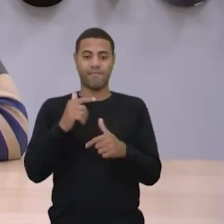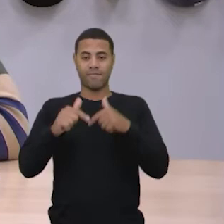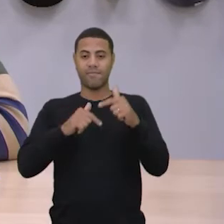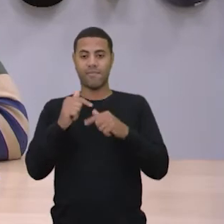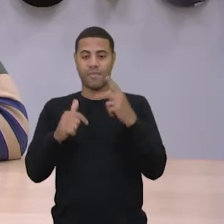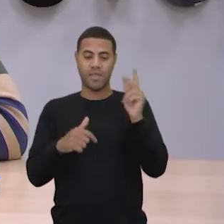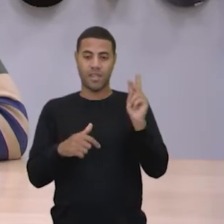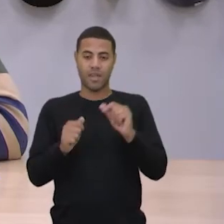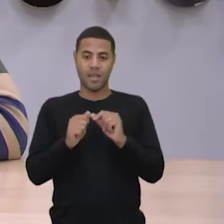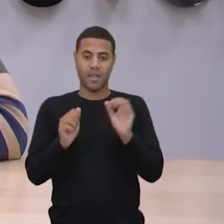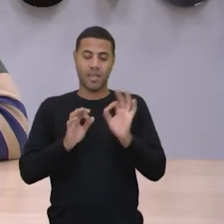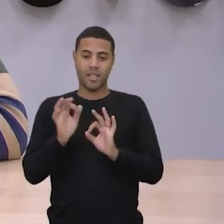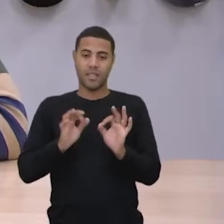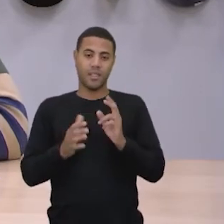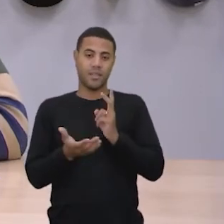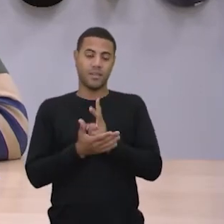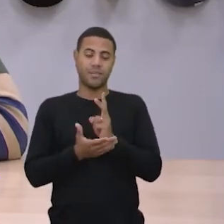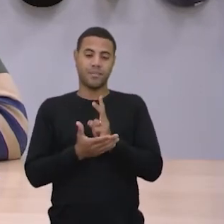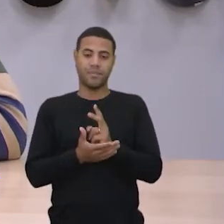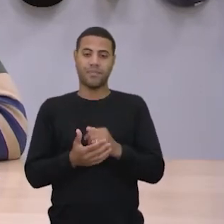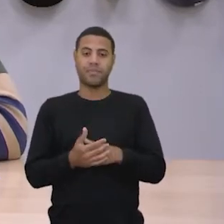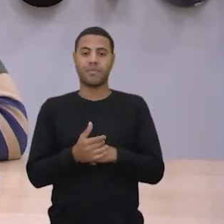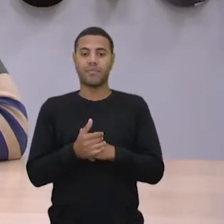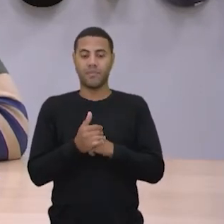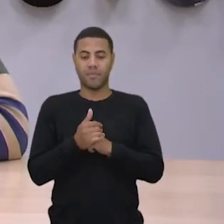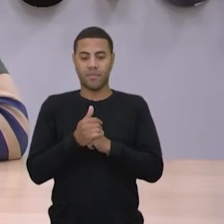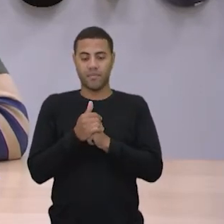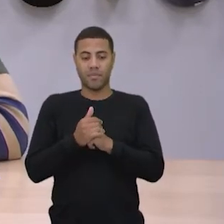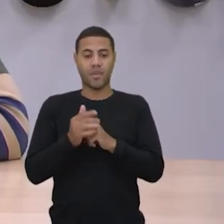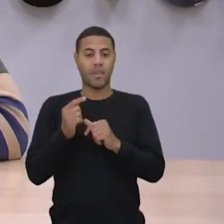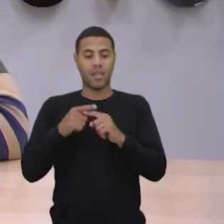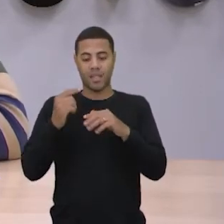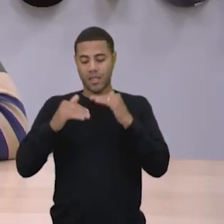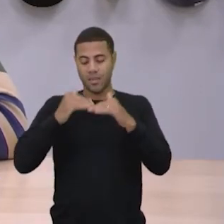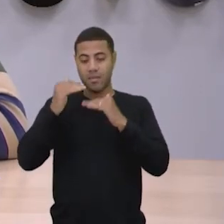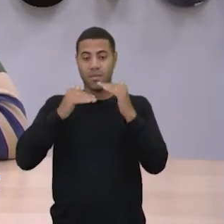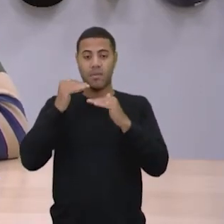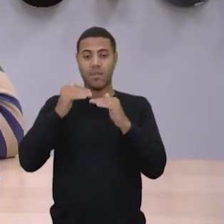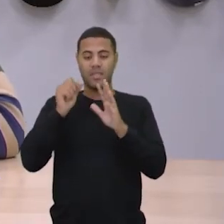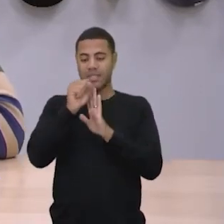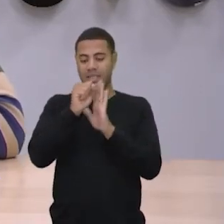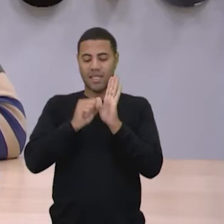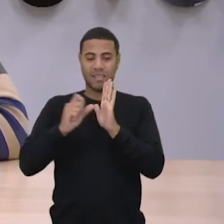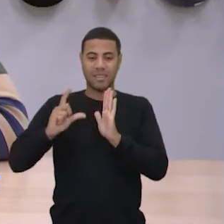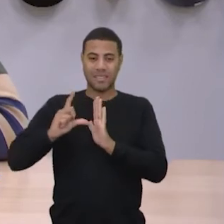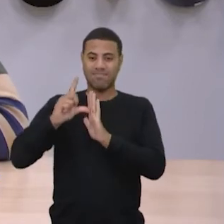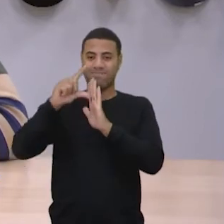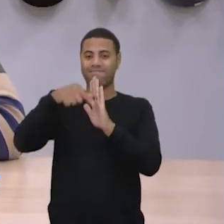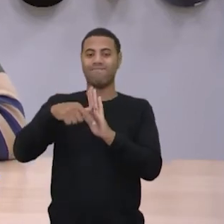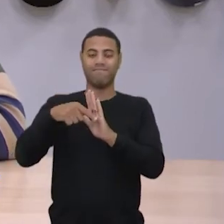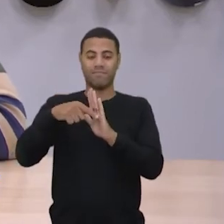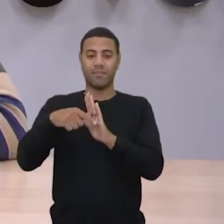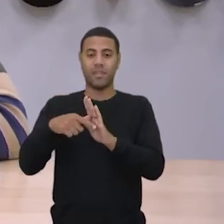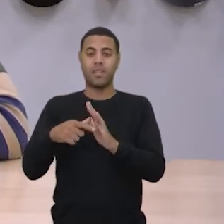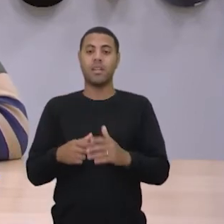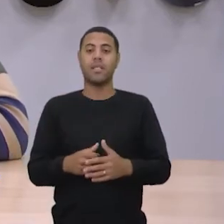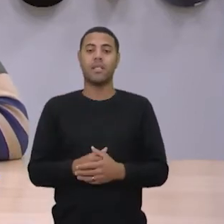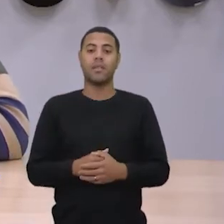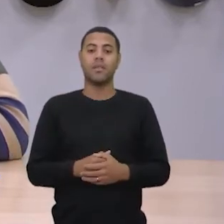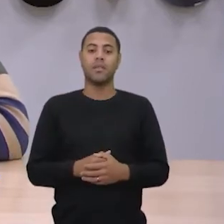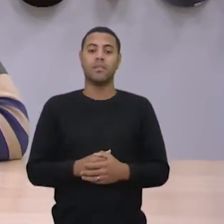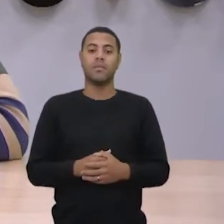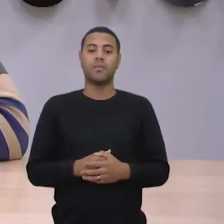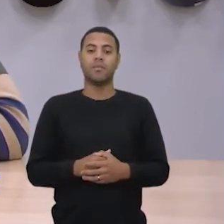fazia. Tá? Que muitas das coisas foram só desenvolvidas séculos depois, né? E quem dirá